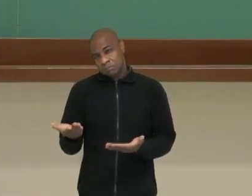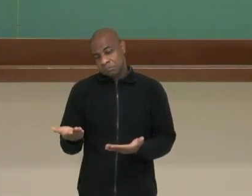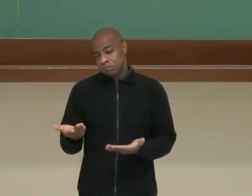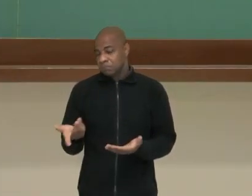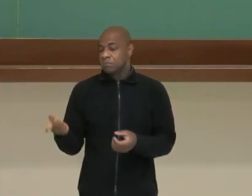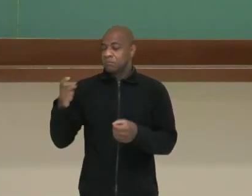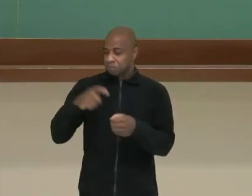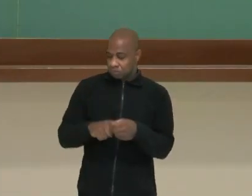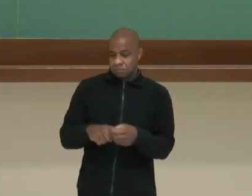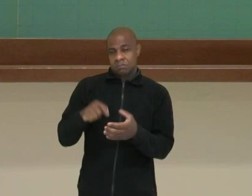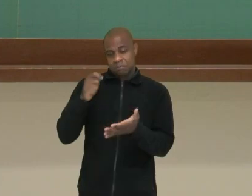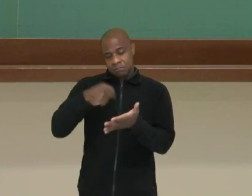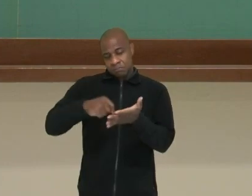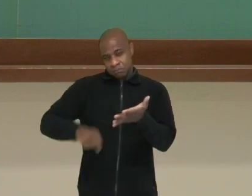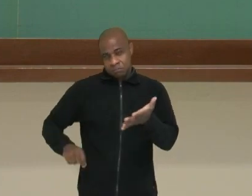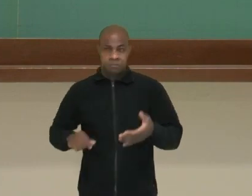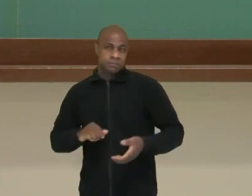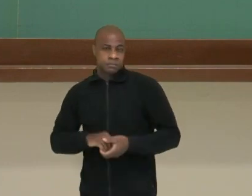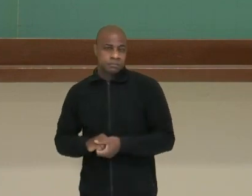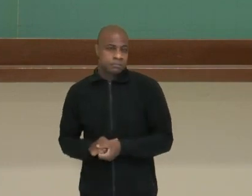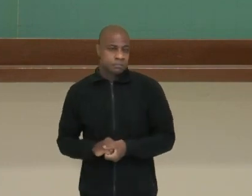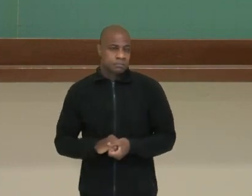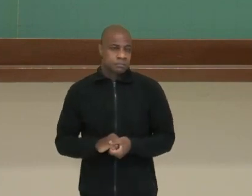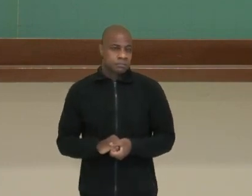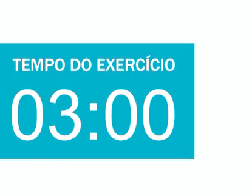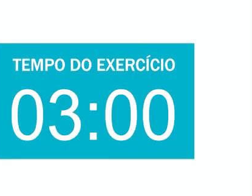retornar fazendo a correção desse exercício.